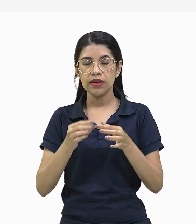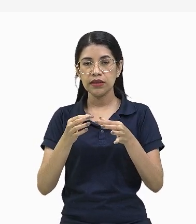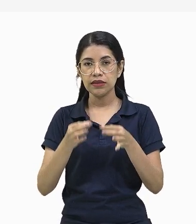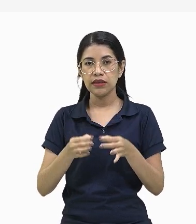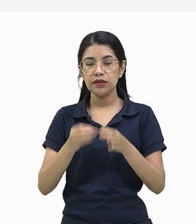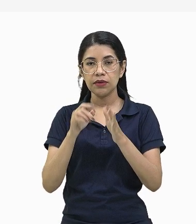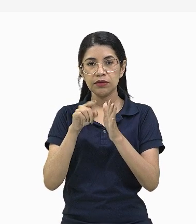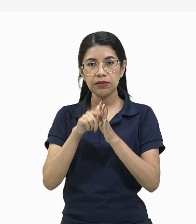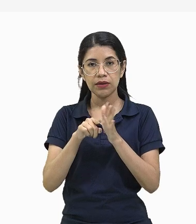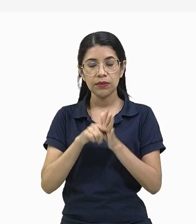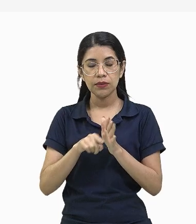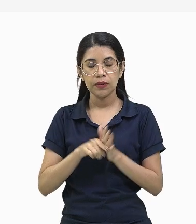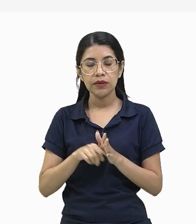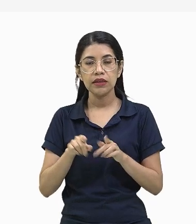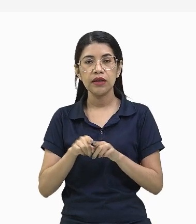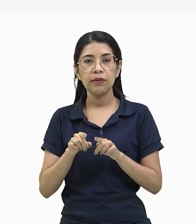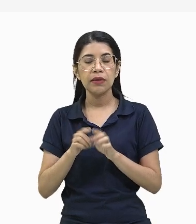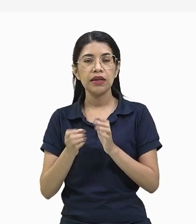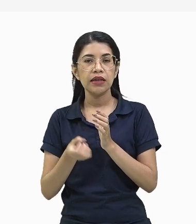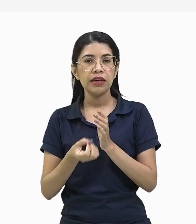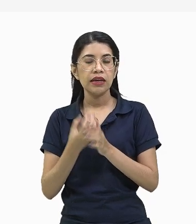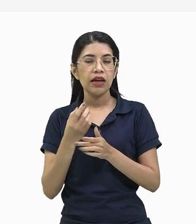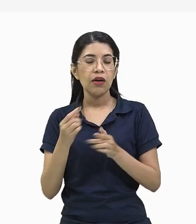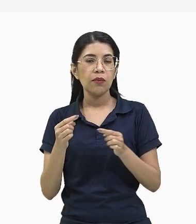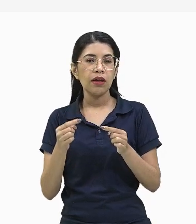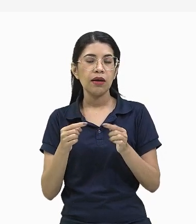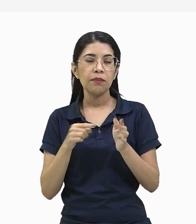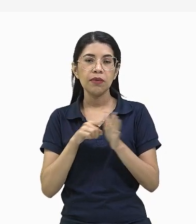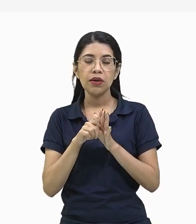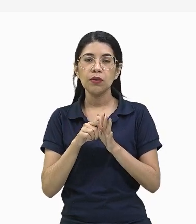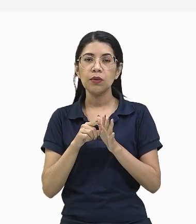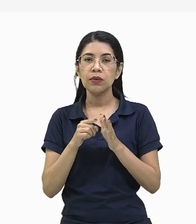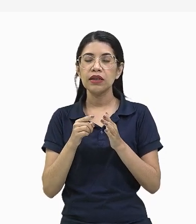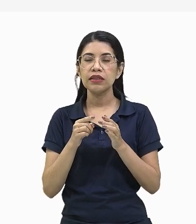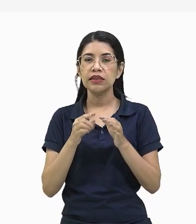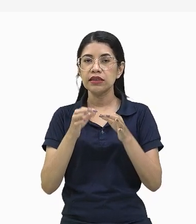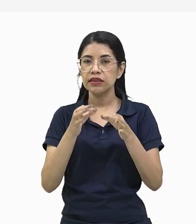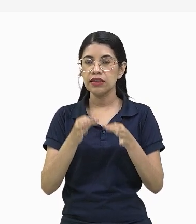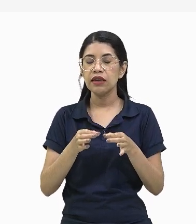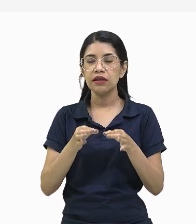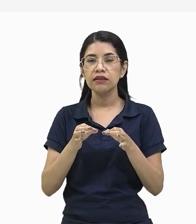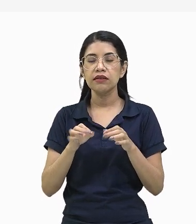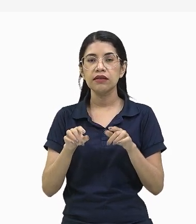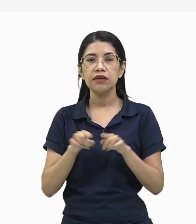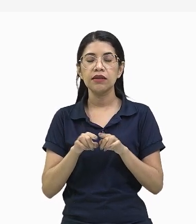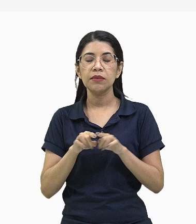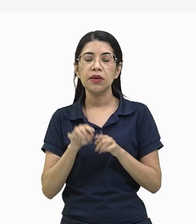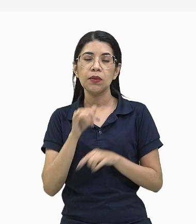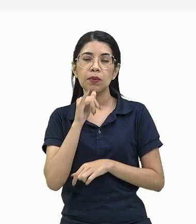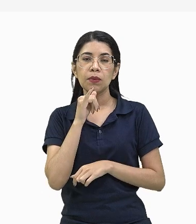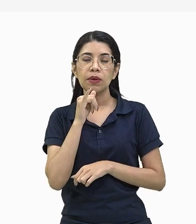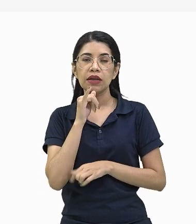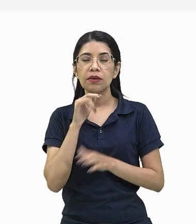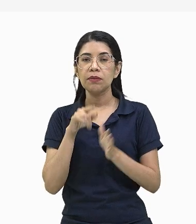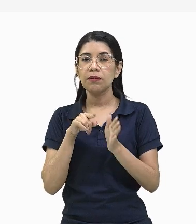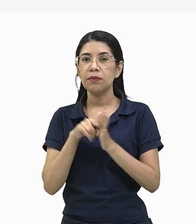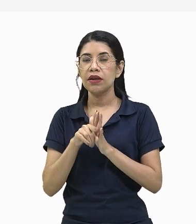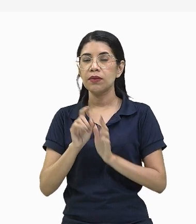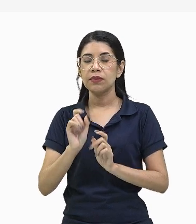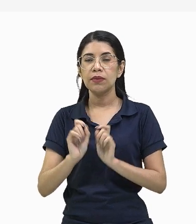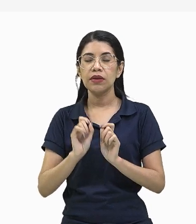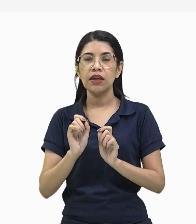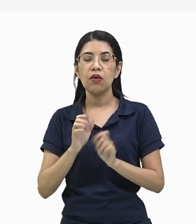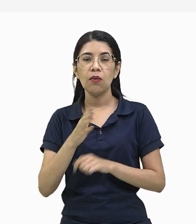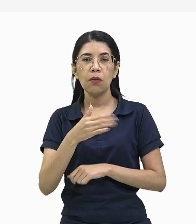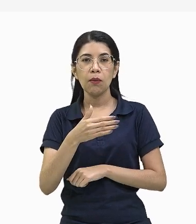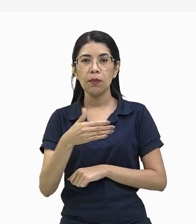questionários, né, a saber elaborar uma pergunta fechada, uma pergunta aberta, né, como, por exemplo, se você perguntar sobre o